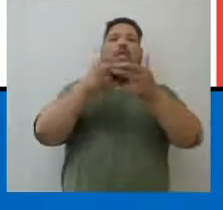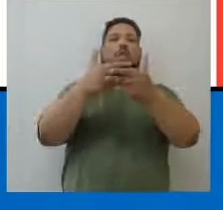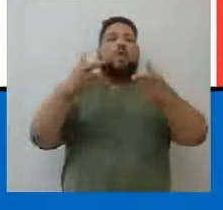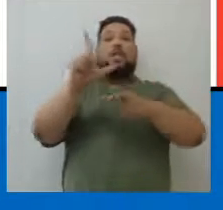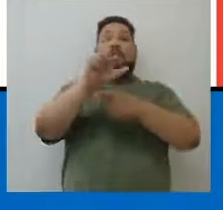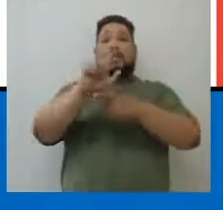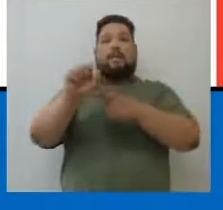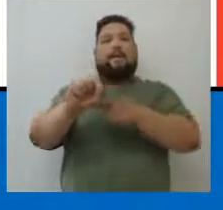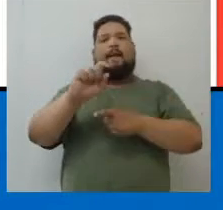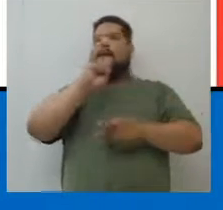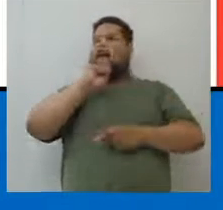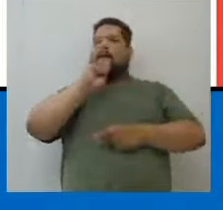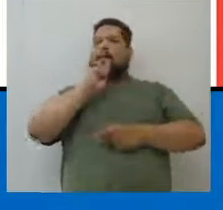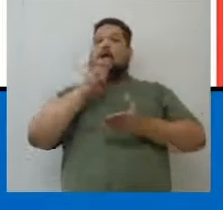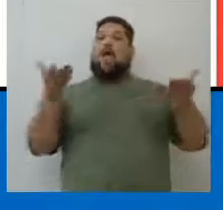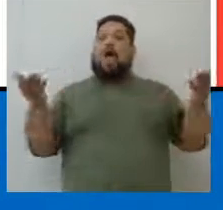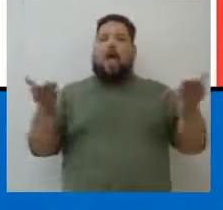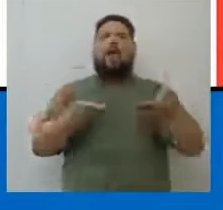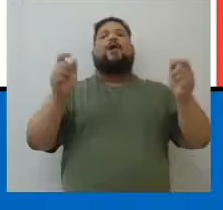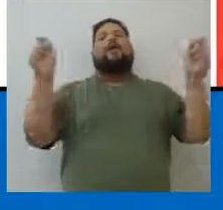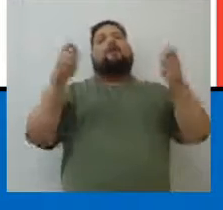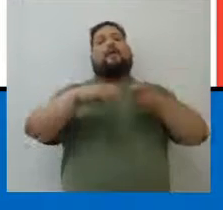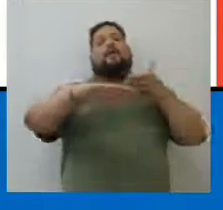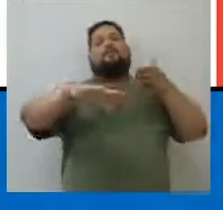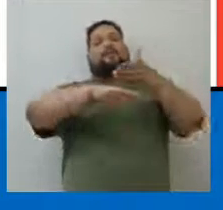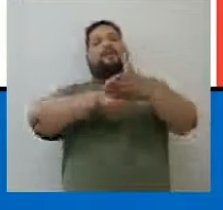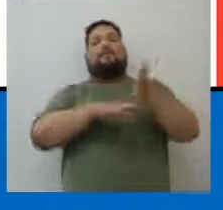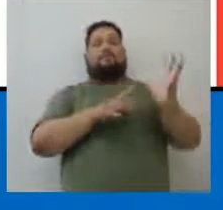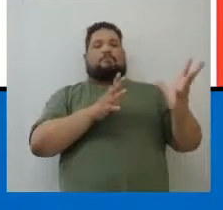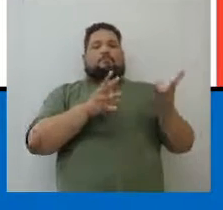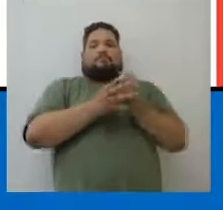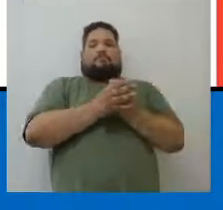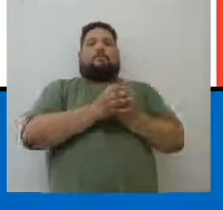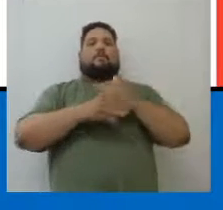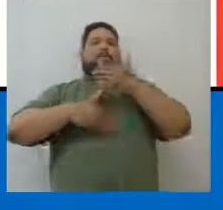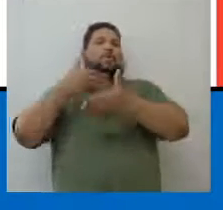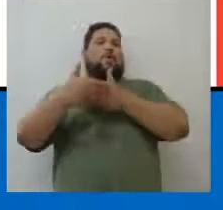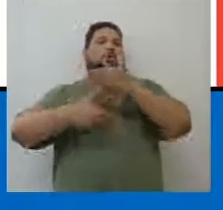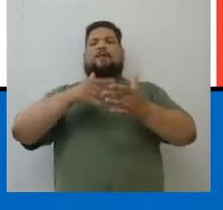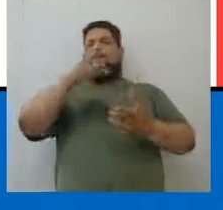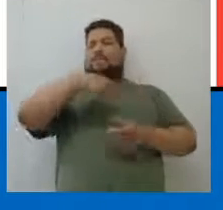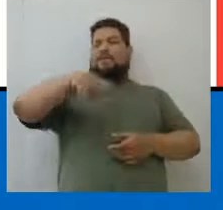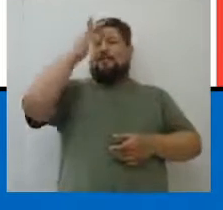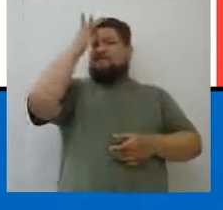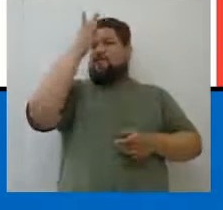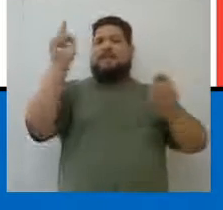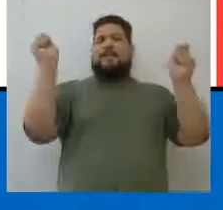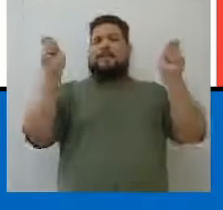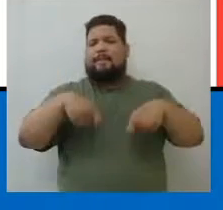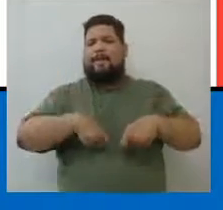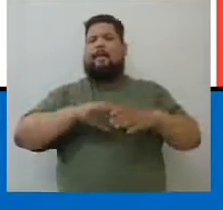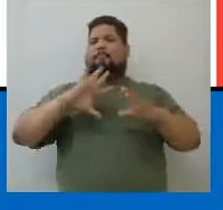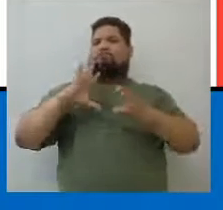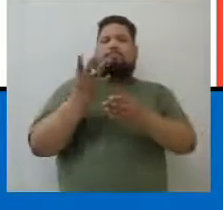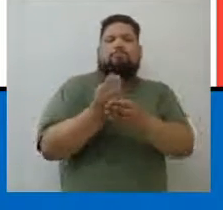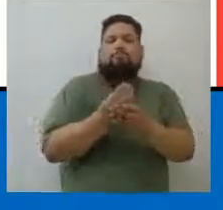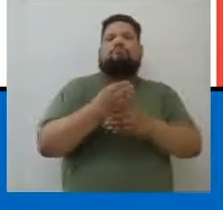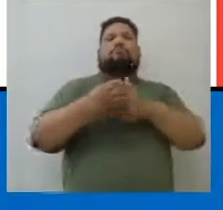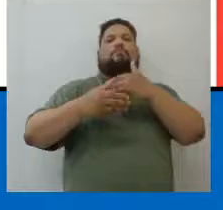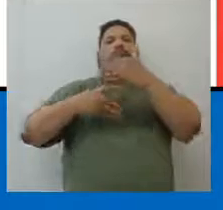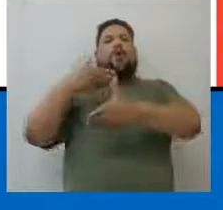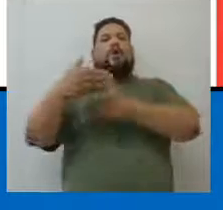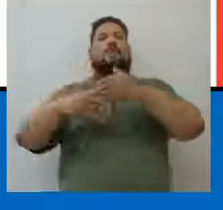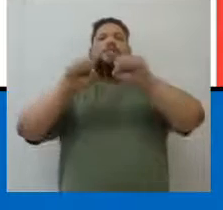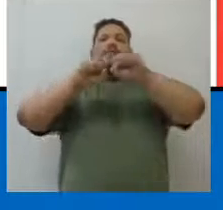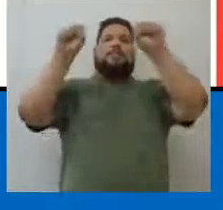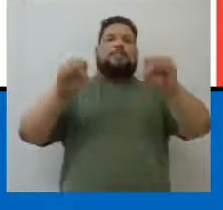digital. Agora, vocês já estão inseridos nesse processo, já têm uma maior facilidade em estar dentro do sistema de